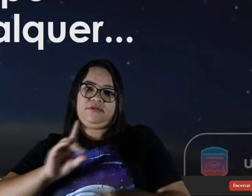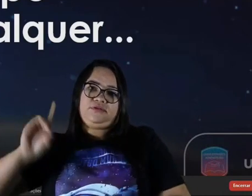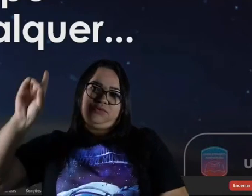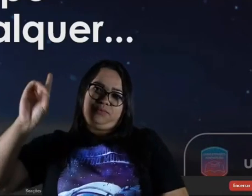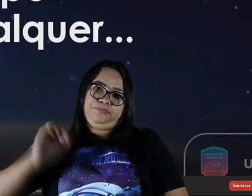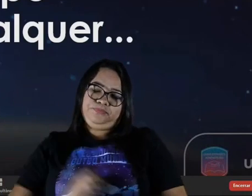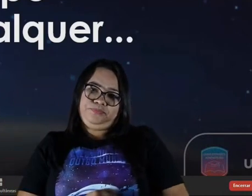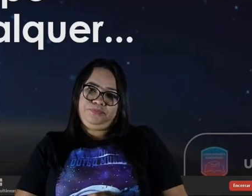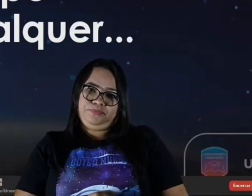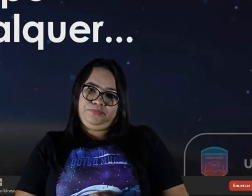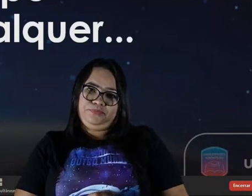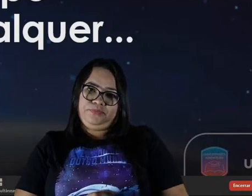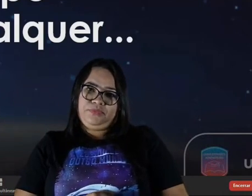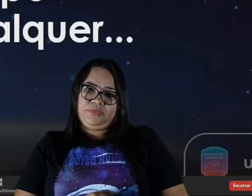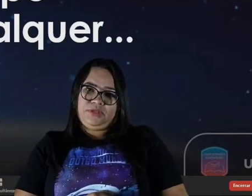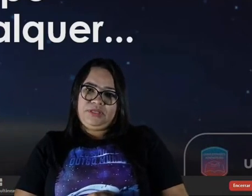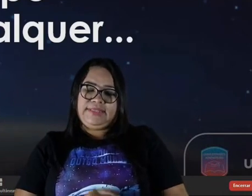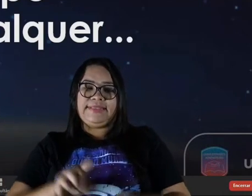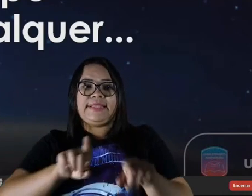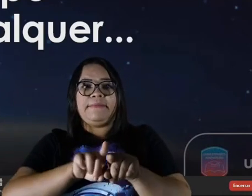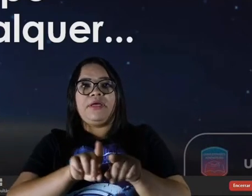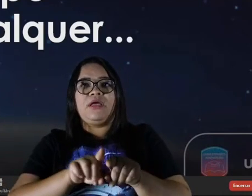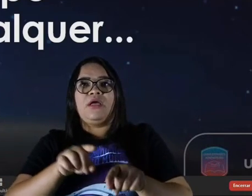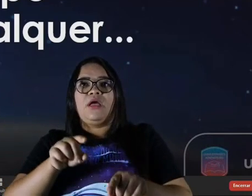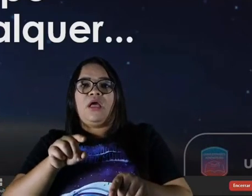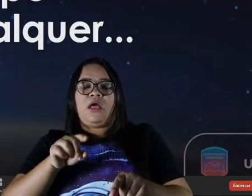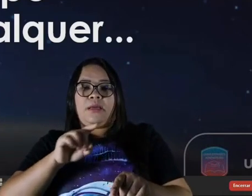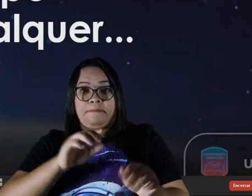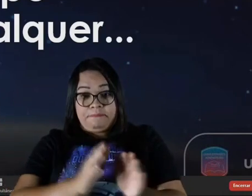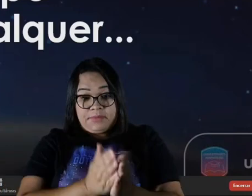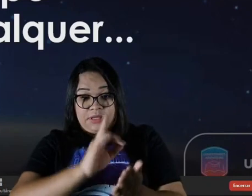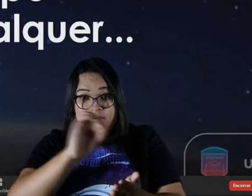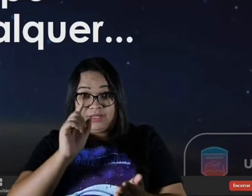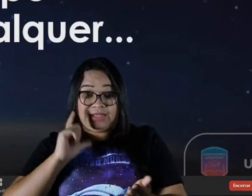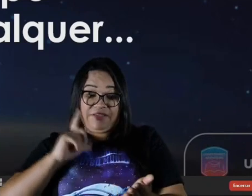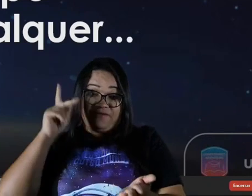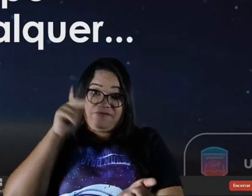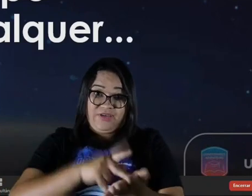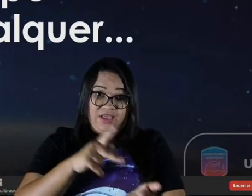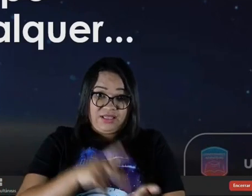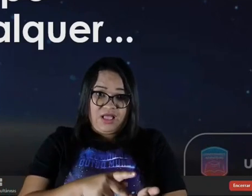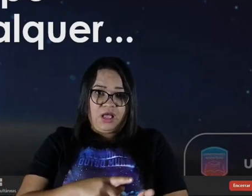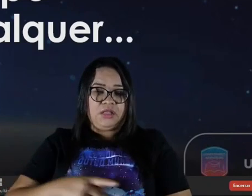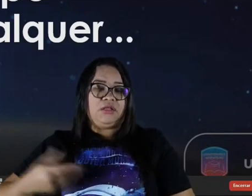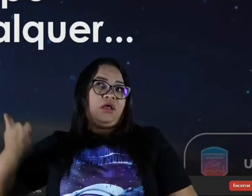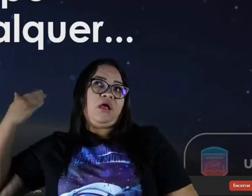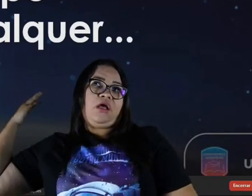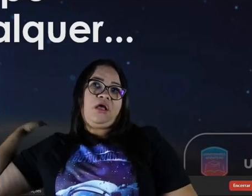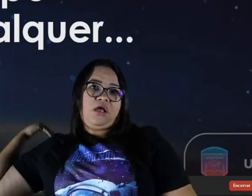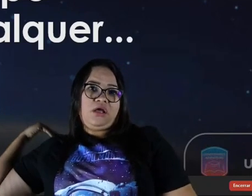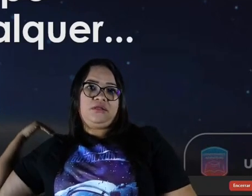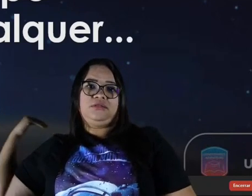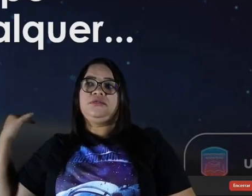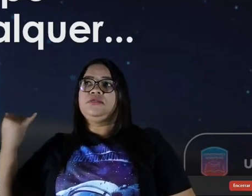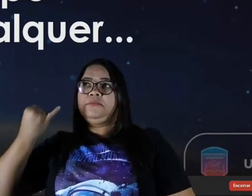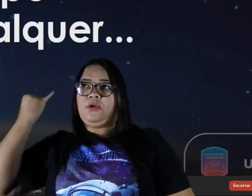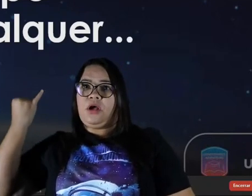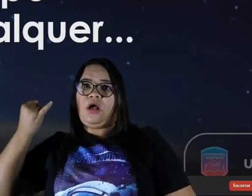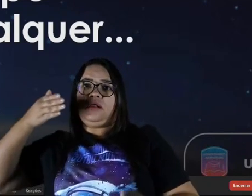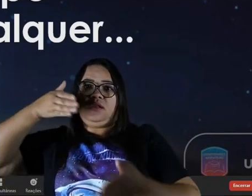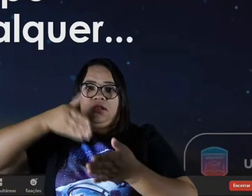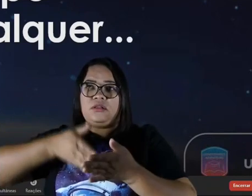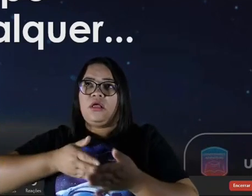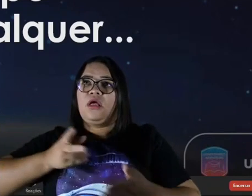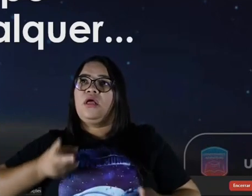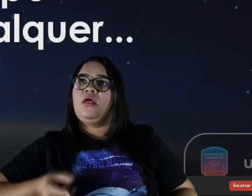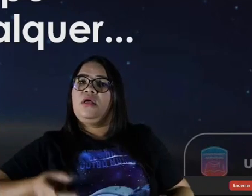porque mesmo sendo atemporal, no sentido de que as verdades que ela contém são perpétuas, ela é temporal, porque ela